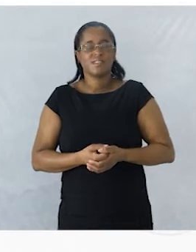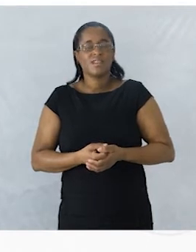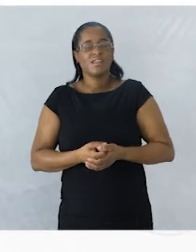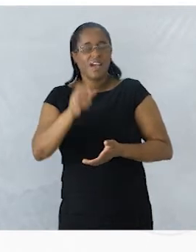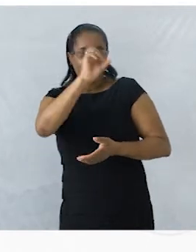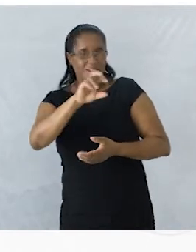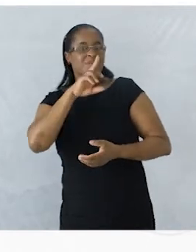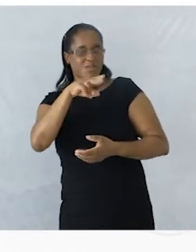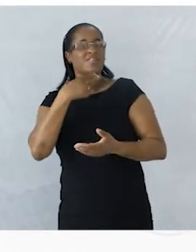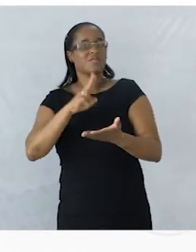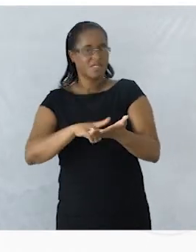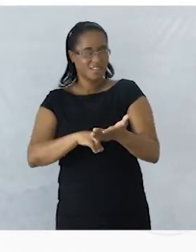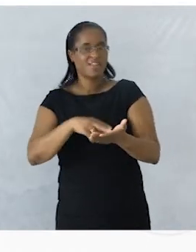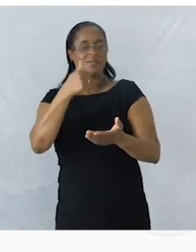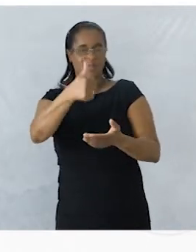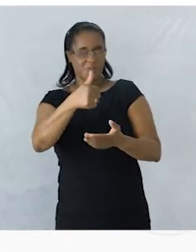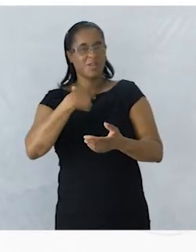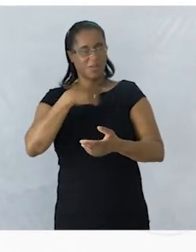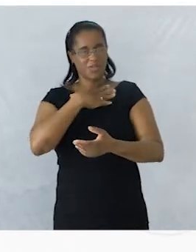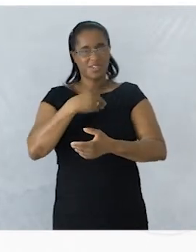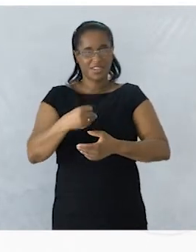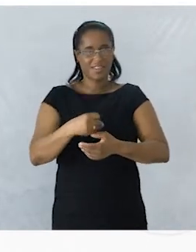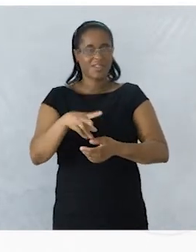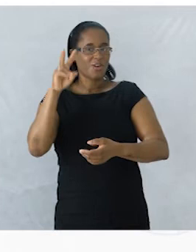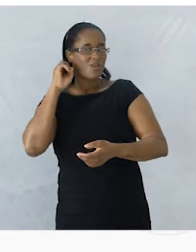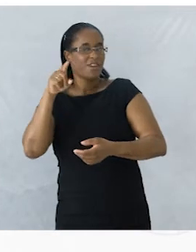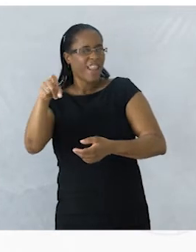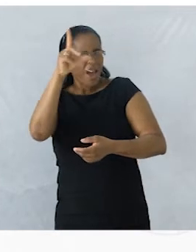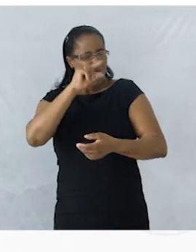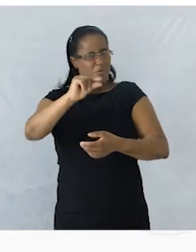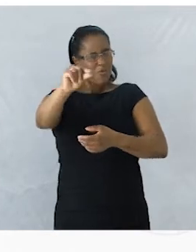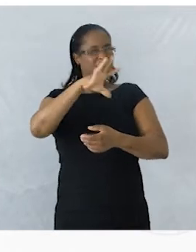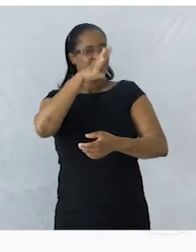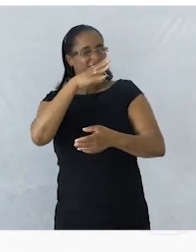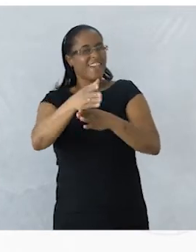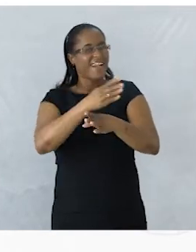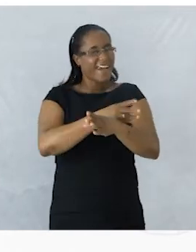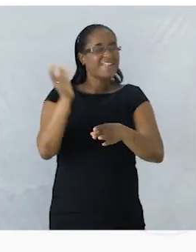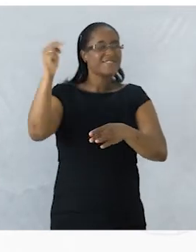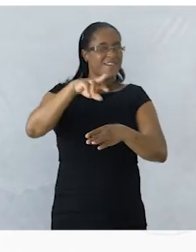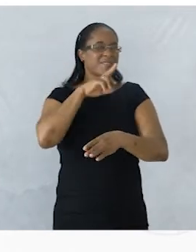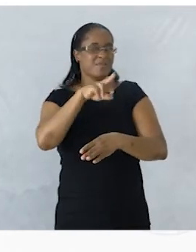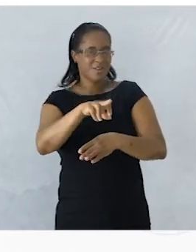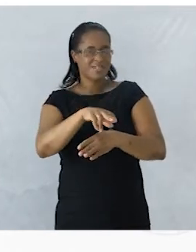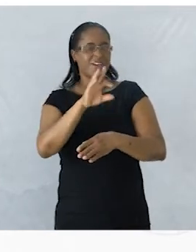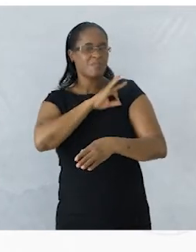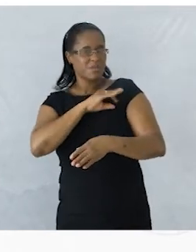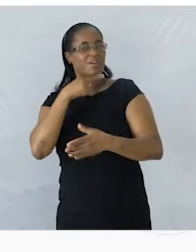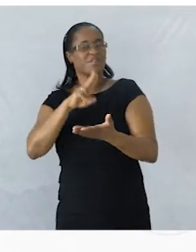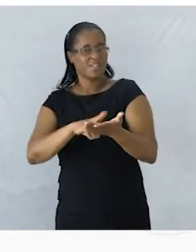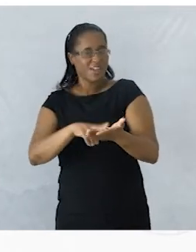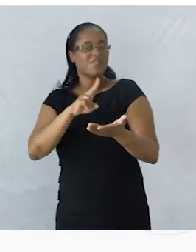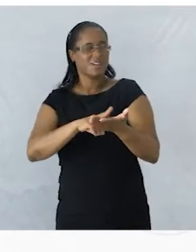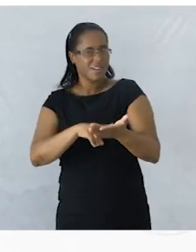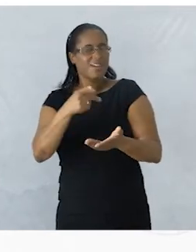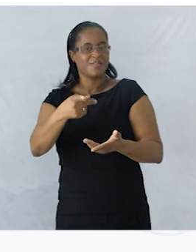verdadeira. Muito bem. Gostei. Ouvi alguém lá no fundo a dizer antes de ver a resposta. Professor, é verdadeiro, professor, é